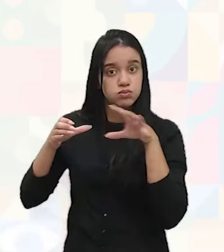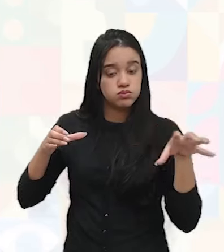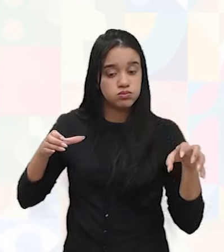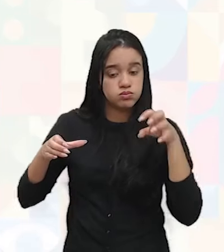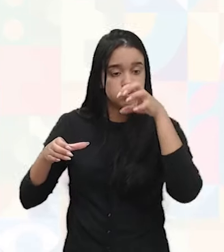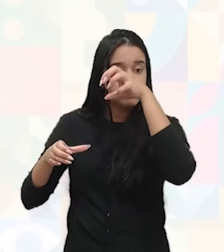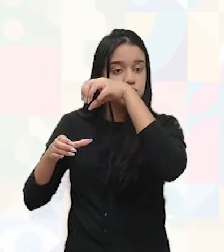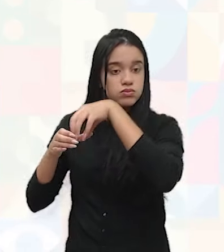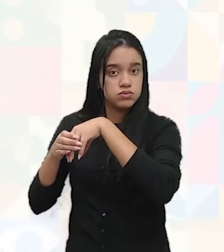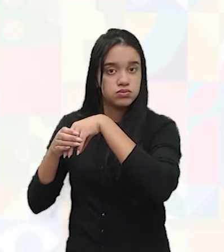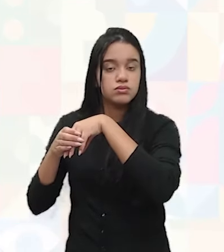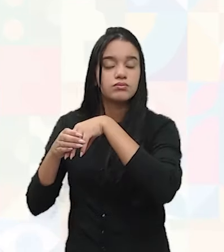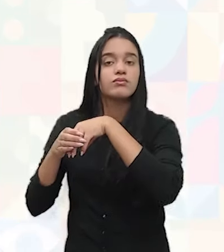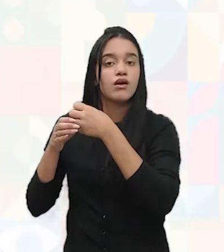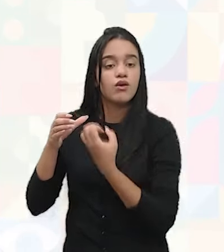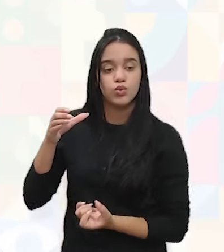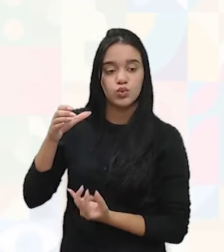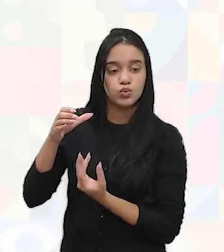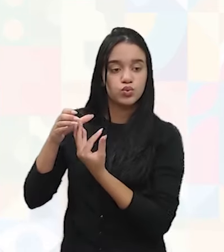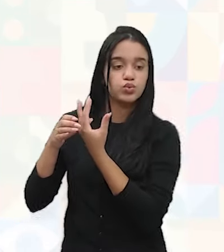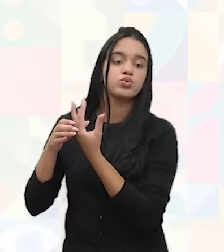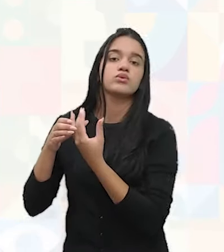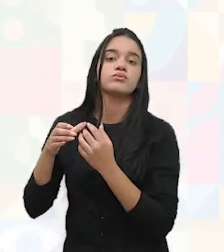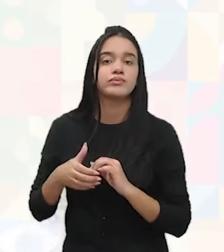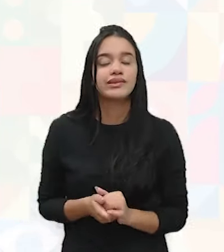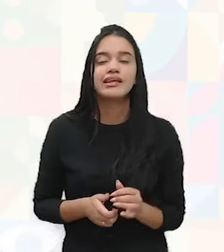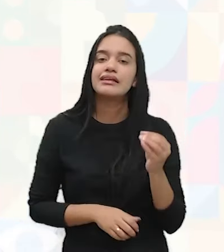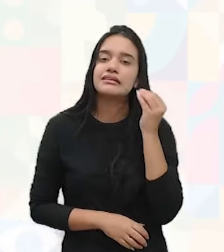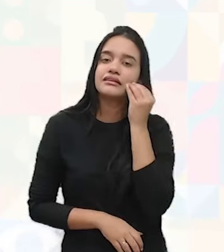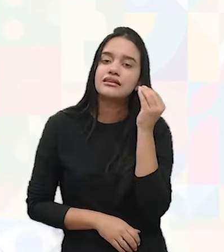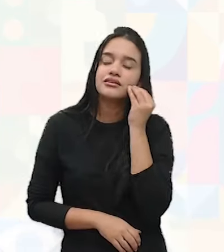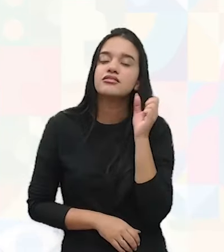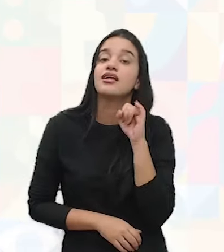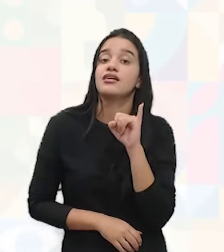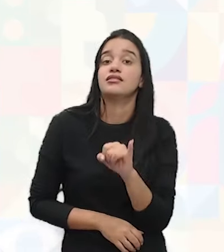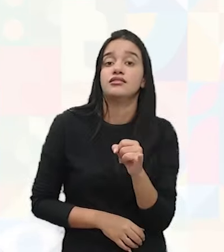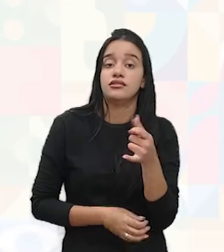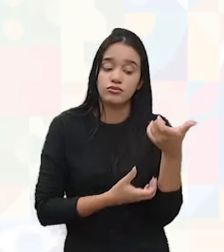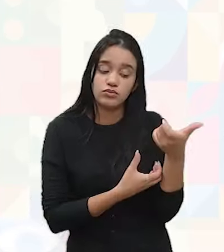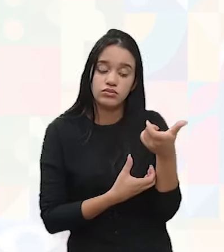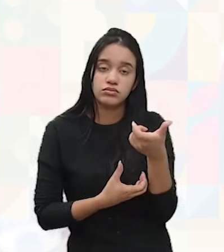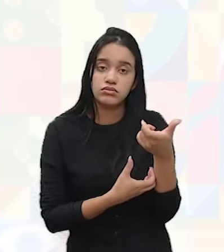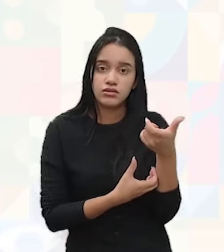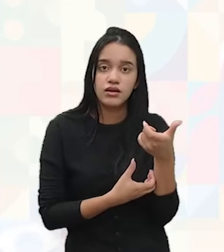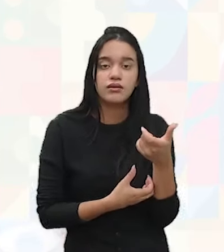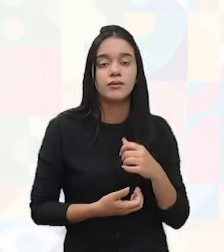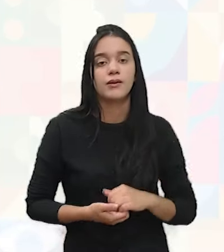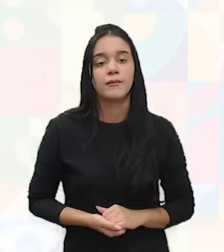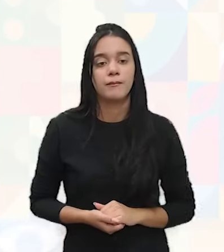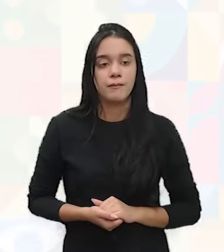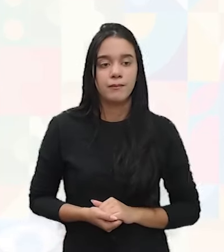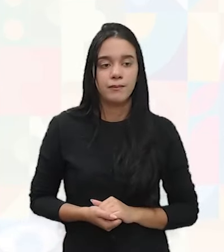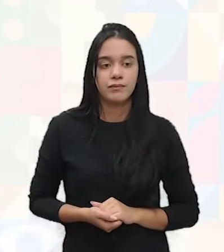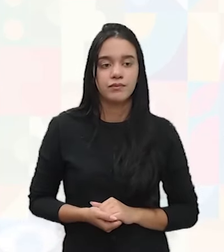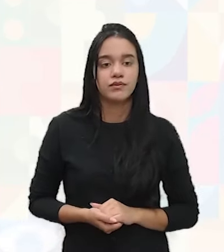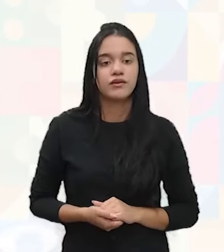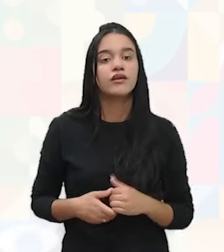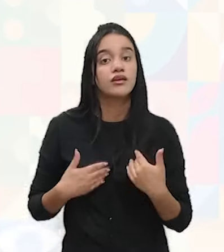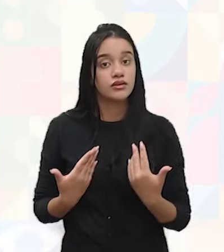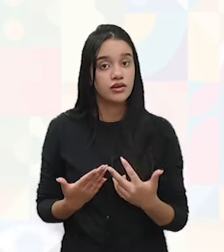então o teste hidrostático é basicamente isso é testar se o cilindro suporta receber mais uma carga Tá certo então o